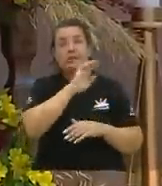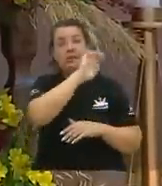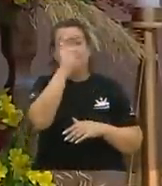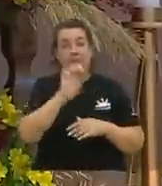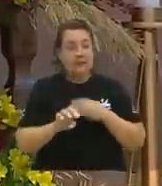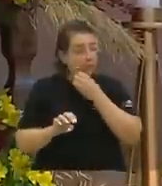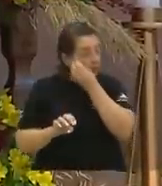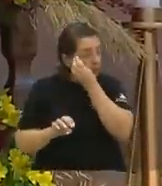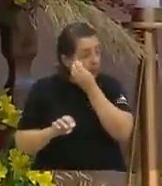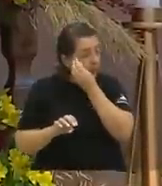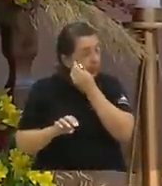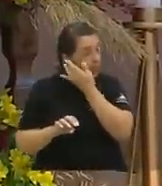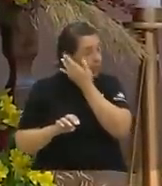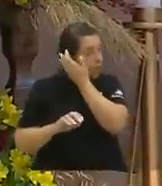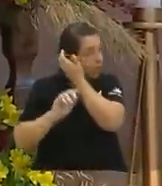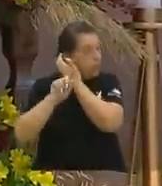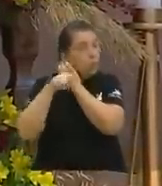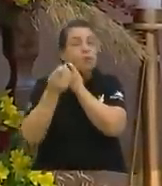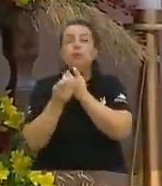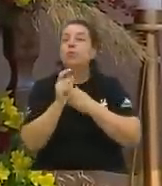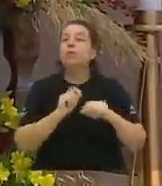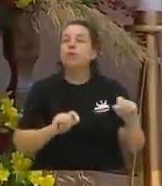linda, sobre